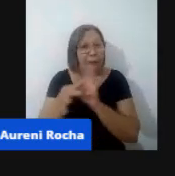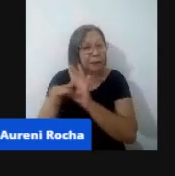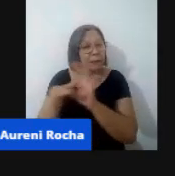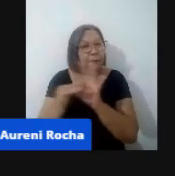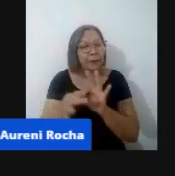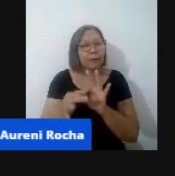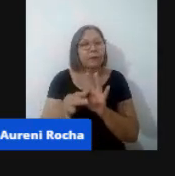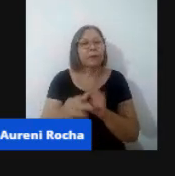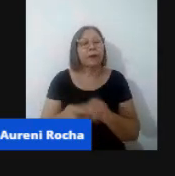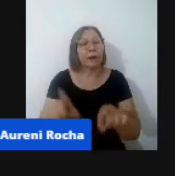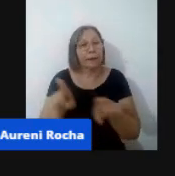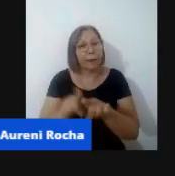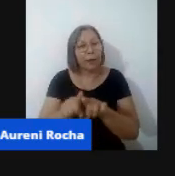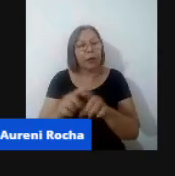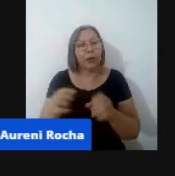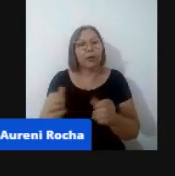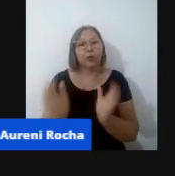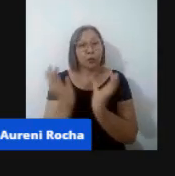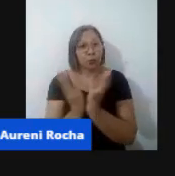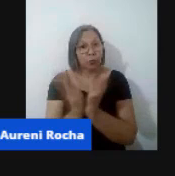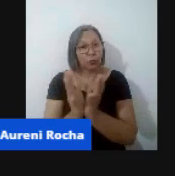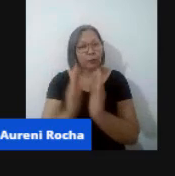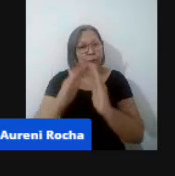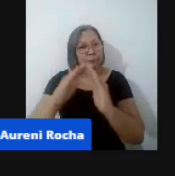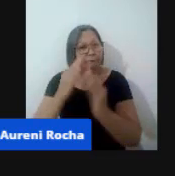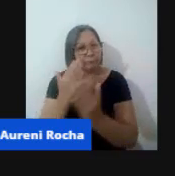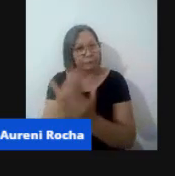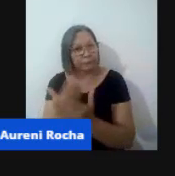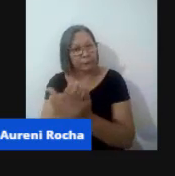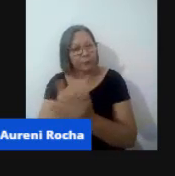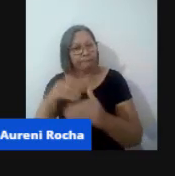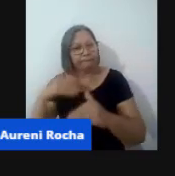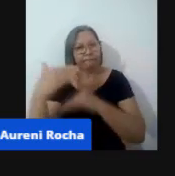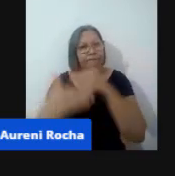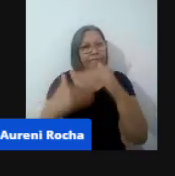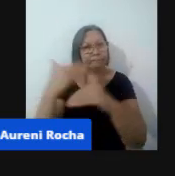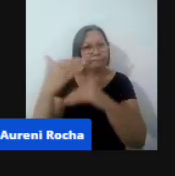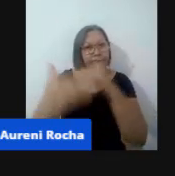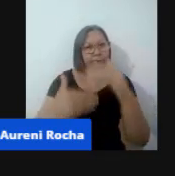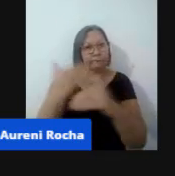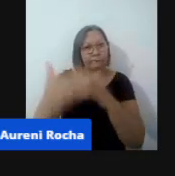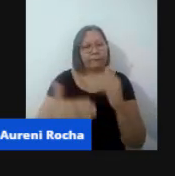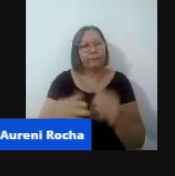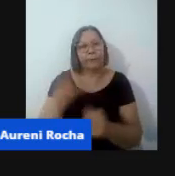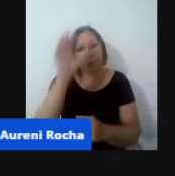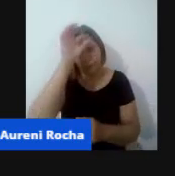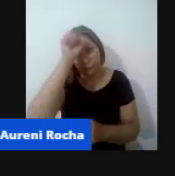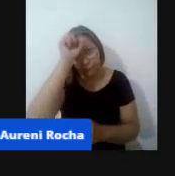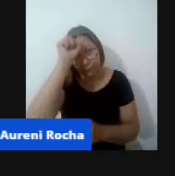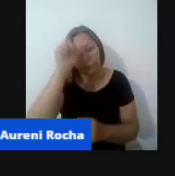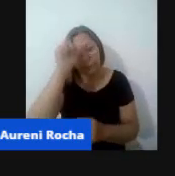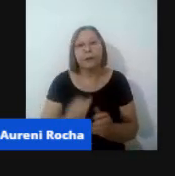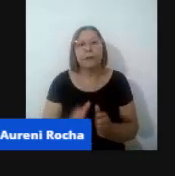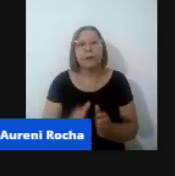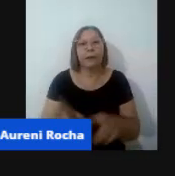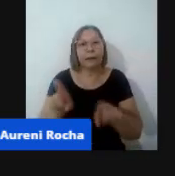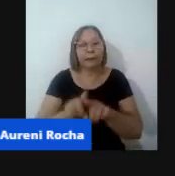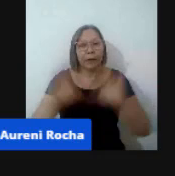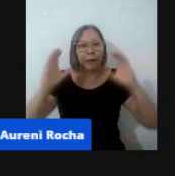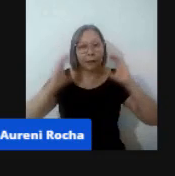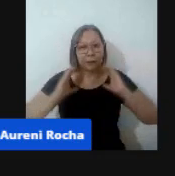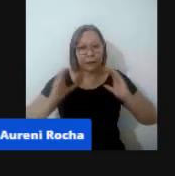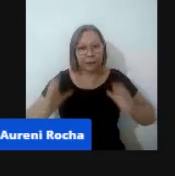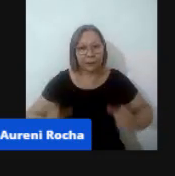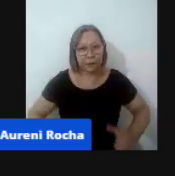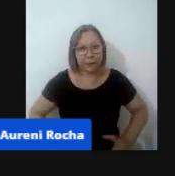de aprendizagem, né? E conceitos também como o de cidadania e de ética, que são desenvolvidos